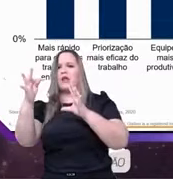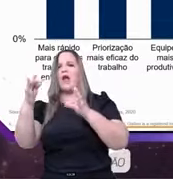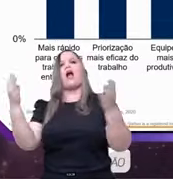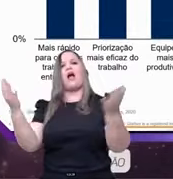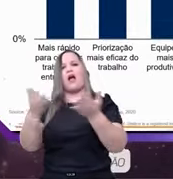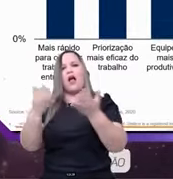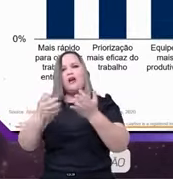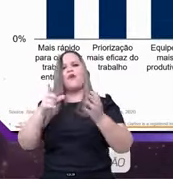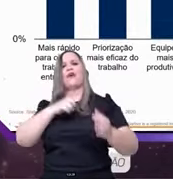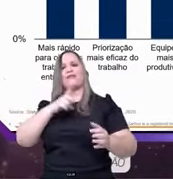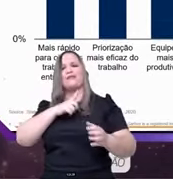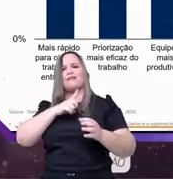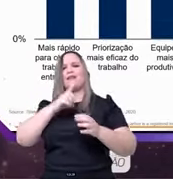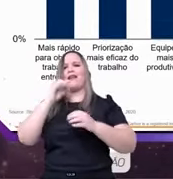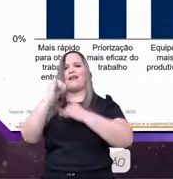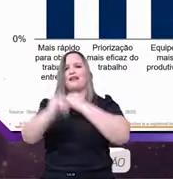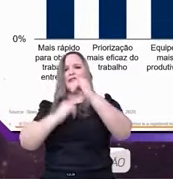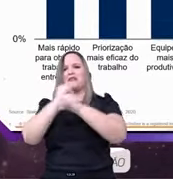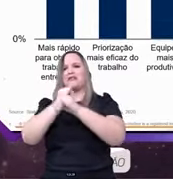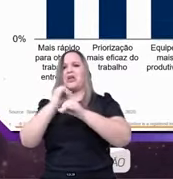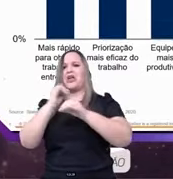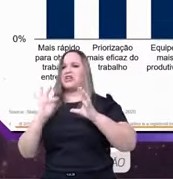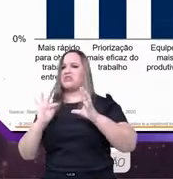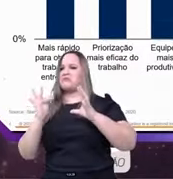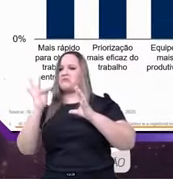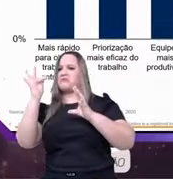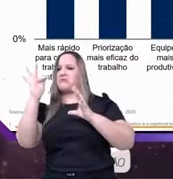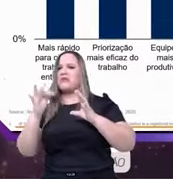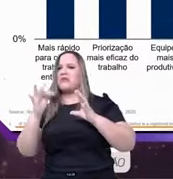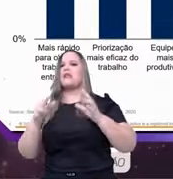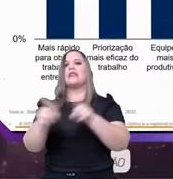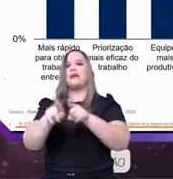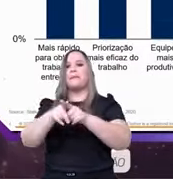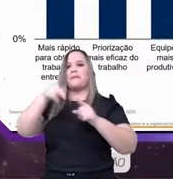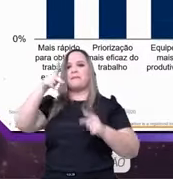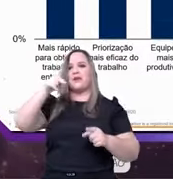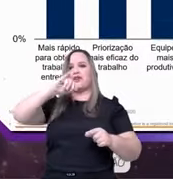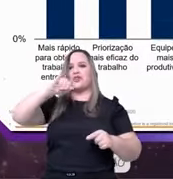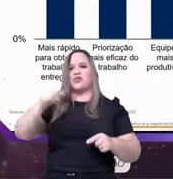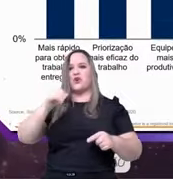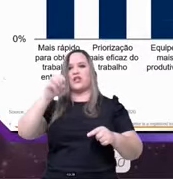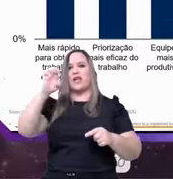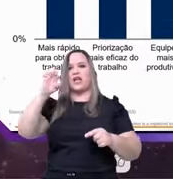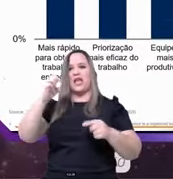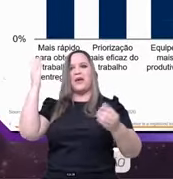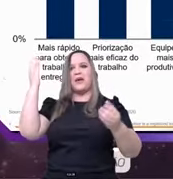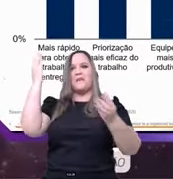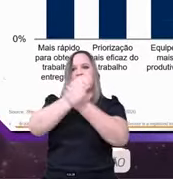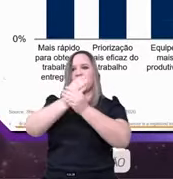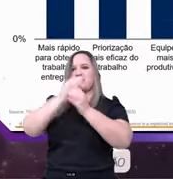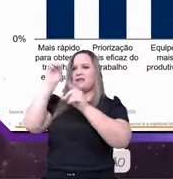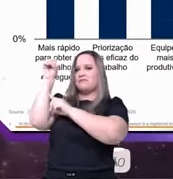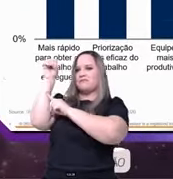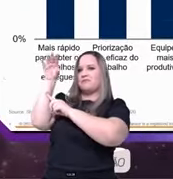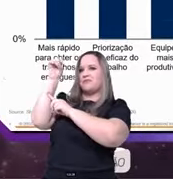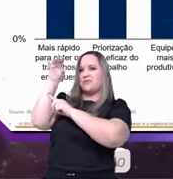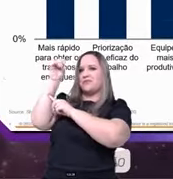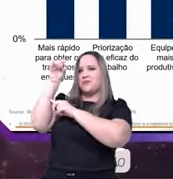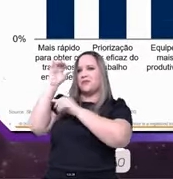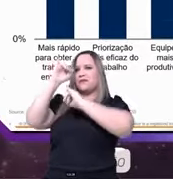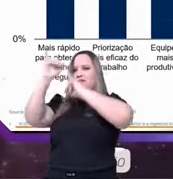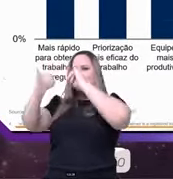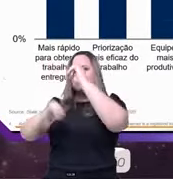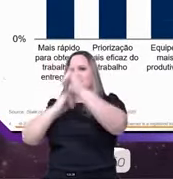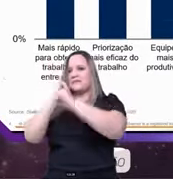iniciativas como o MACO, como PJE, que ganham celeridade, que se ganha automação, se